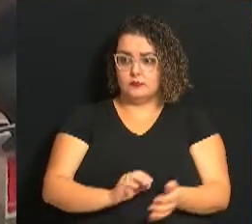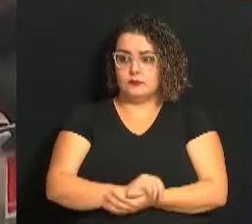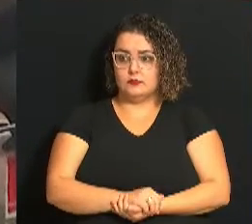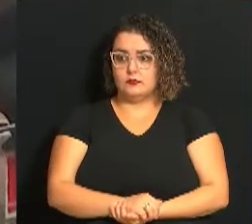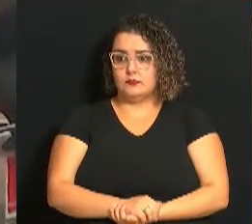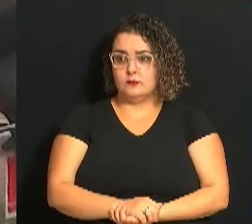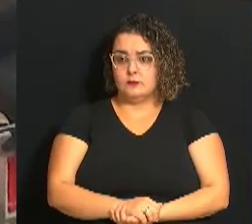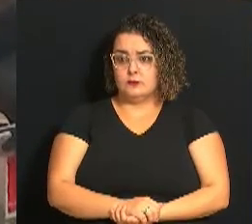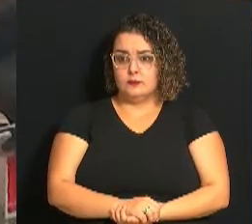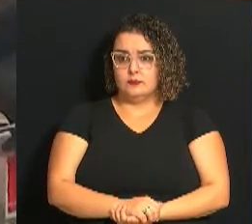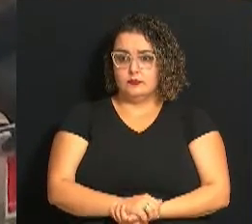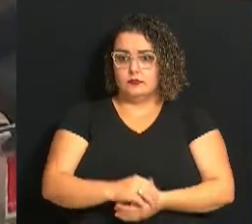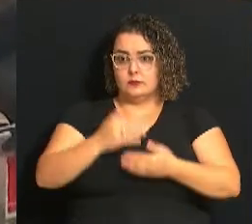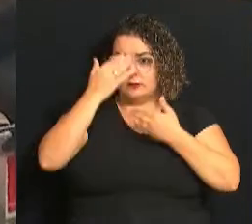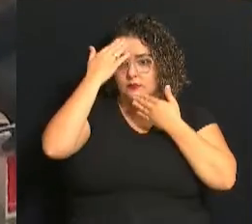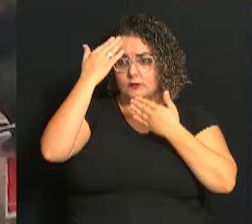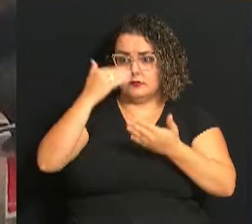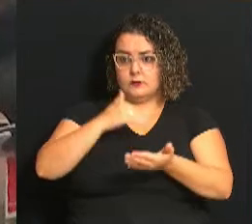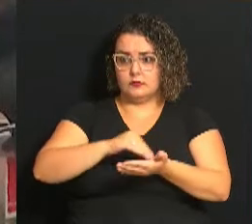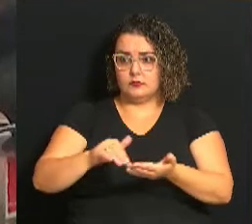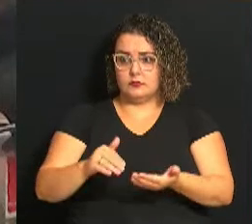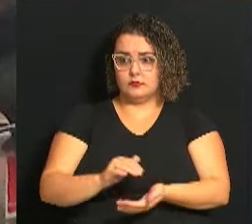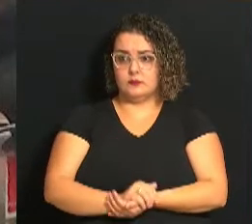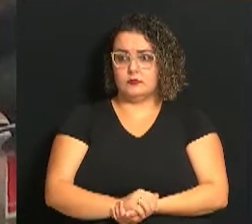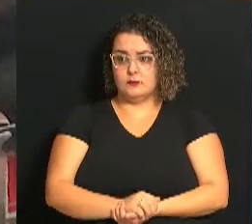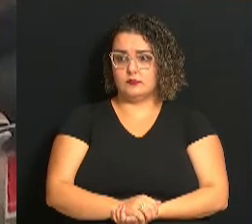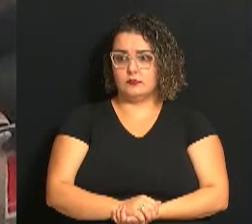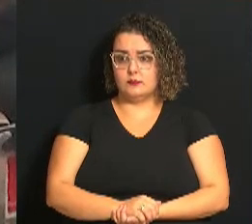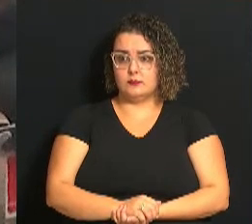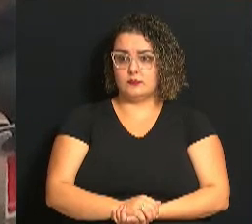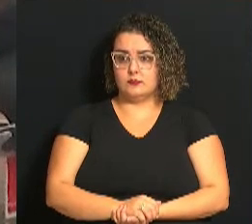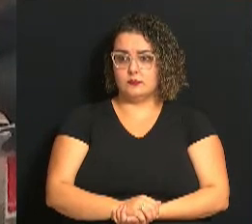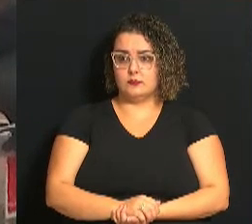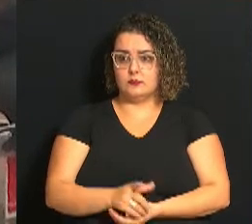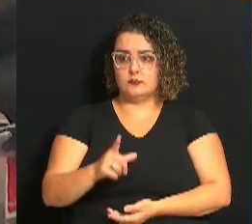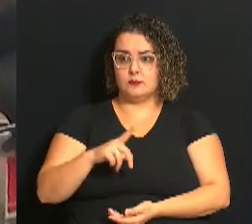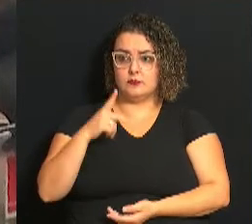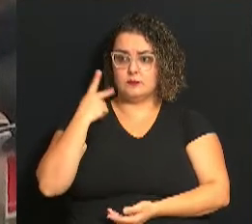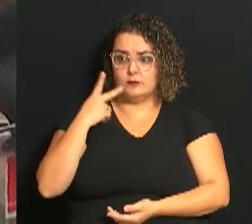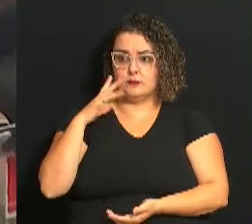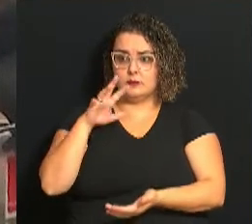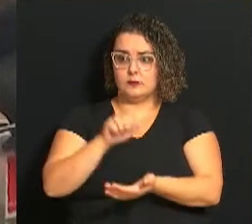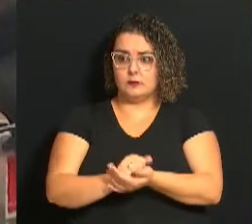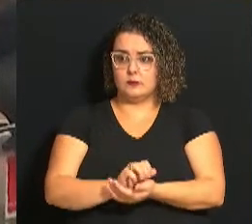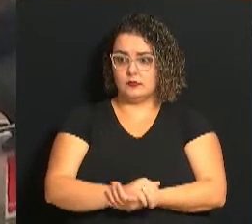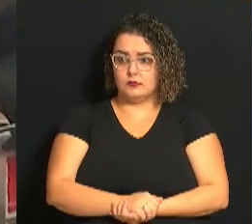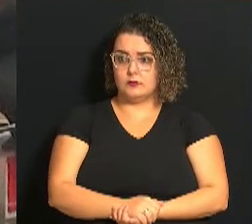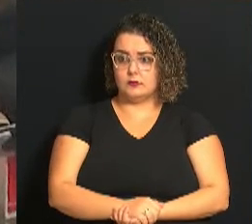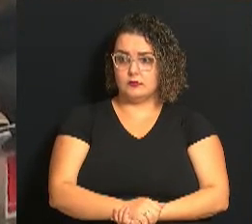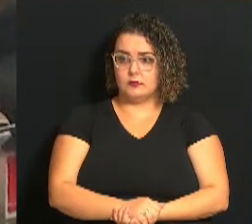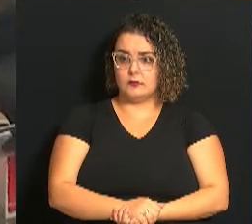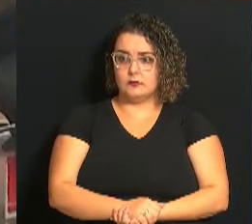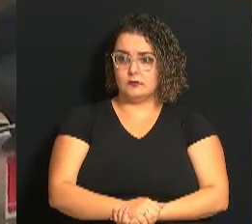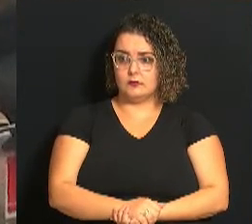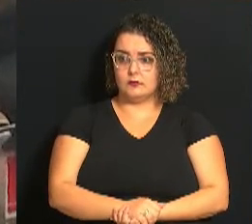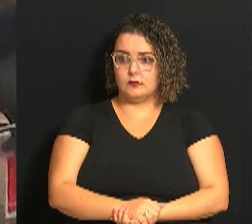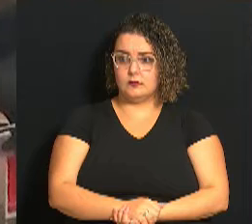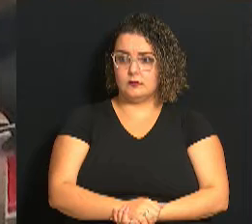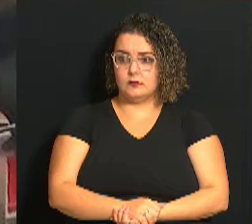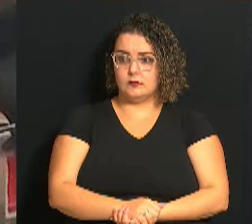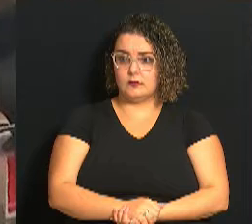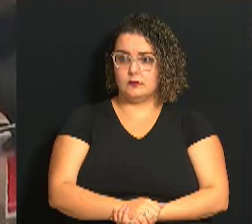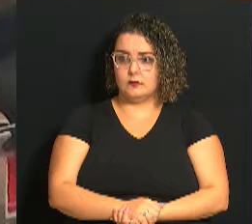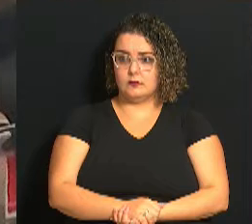Muito obrigado, secretário. Eu passo a palavra, gostaria de saber se temos vereador inscritos para o